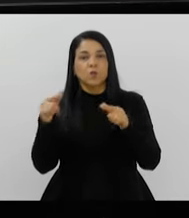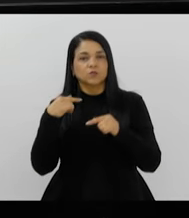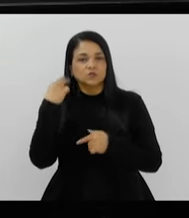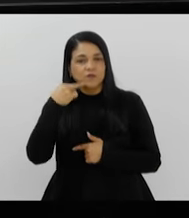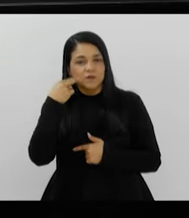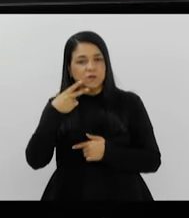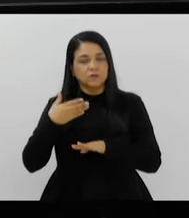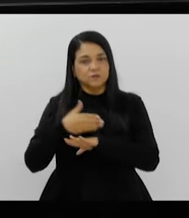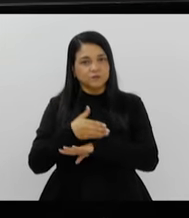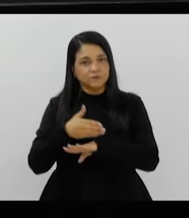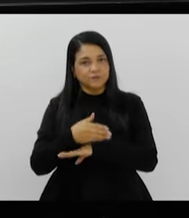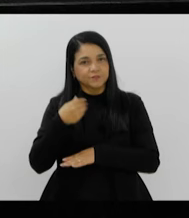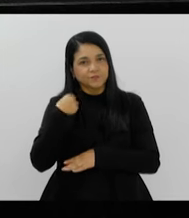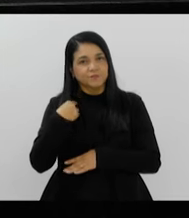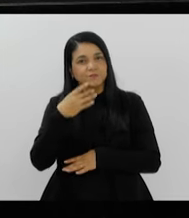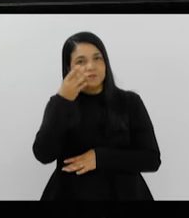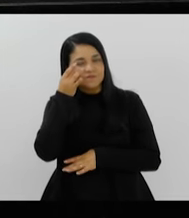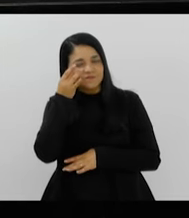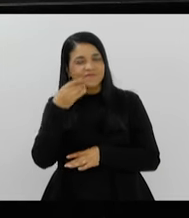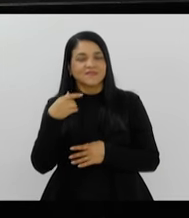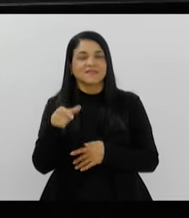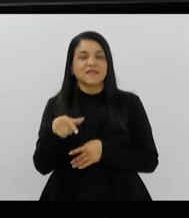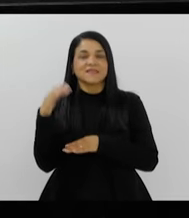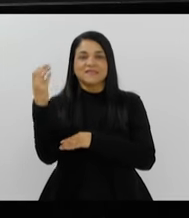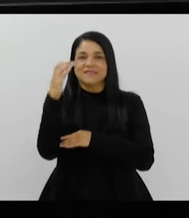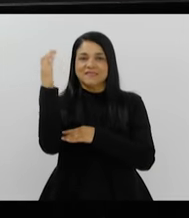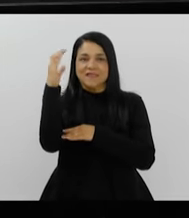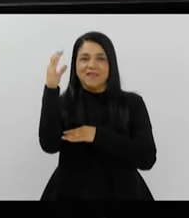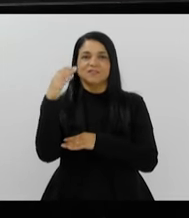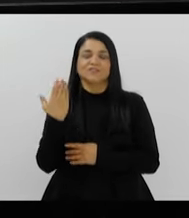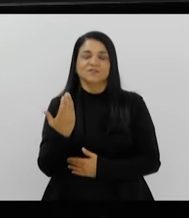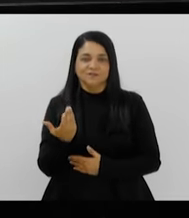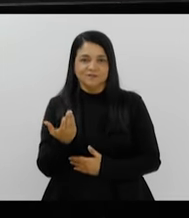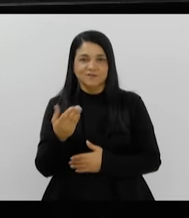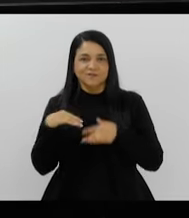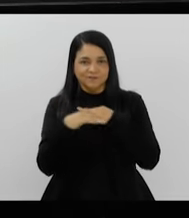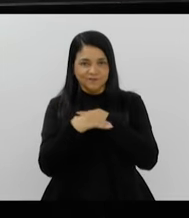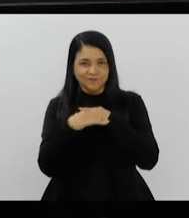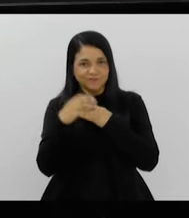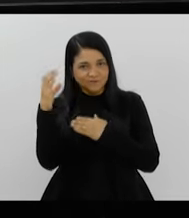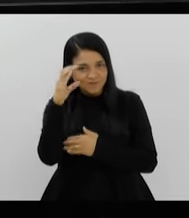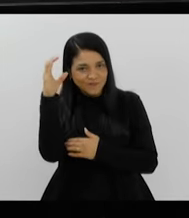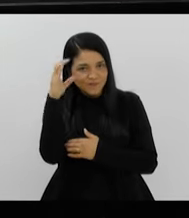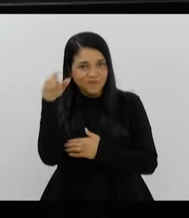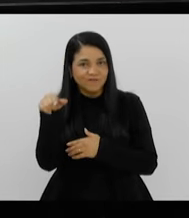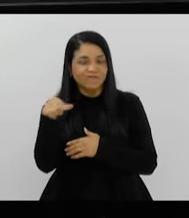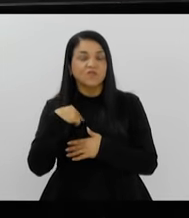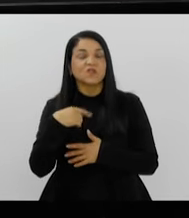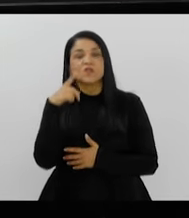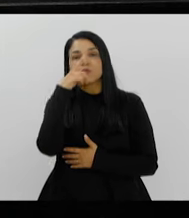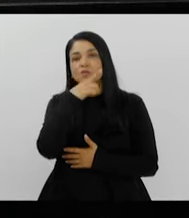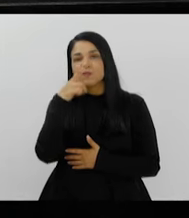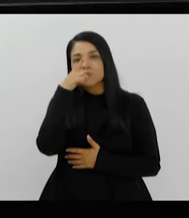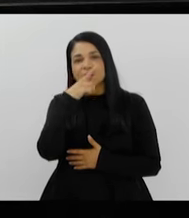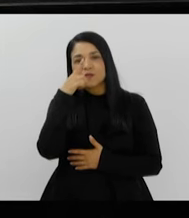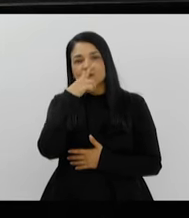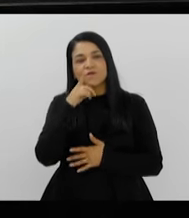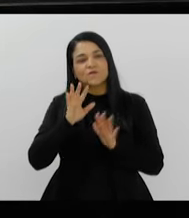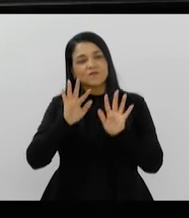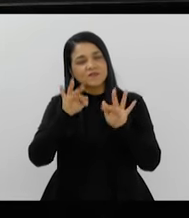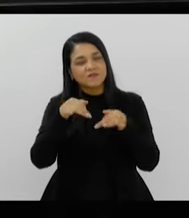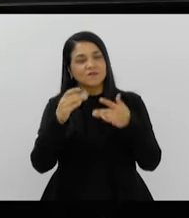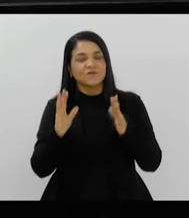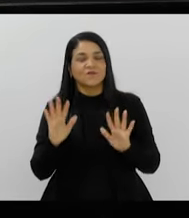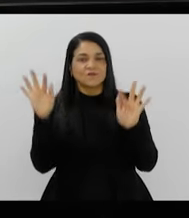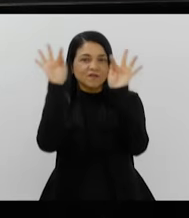fazem presentes dessa cidade linda de viver, que é de Niterói, que fez com que o domingo terminasse